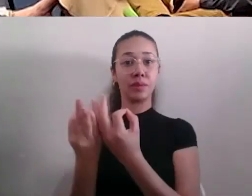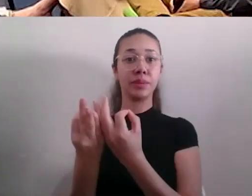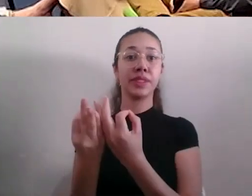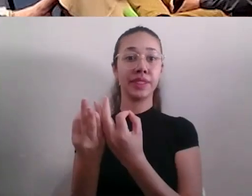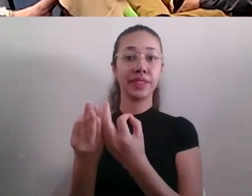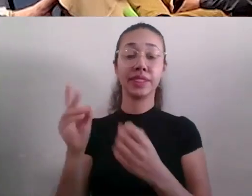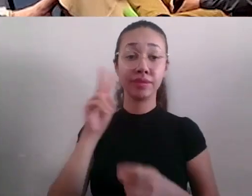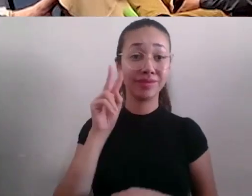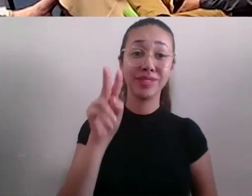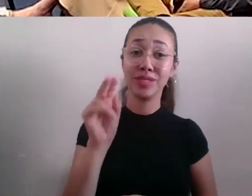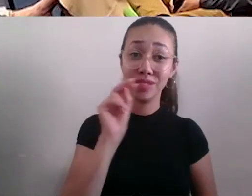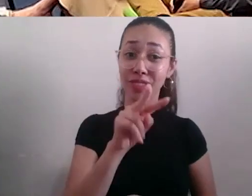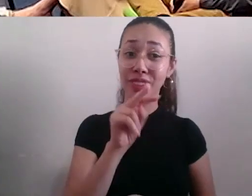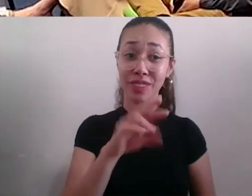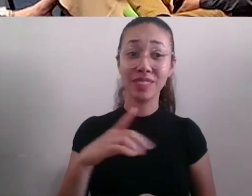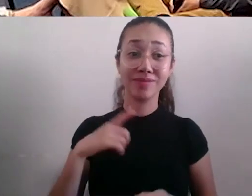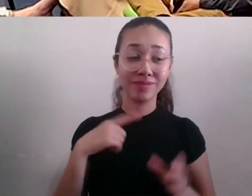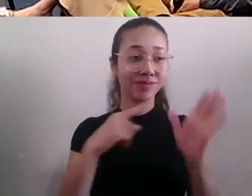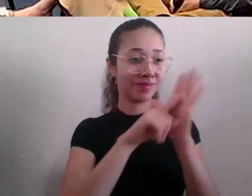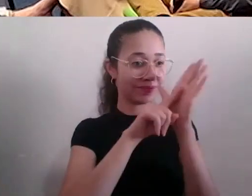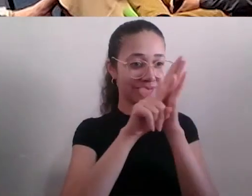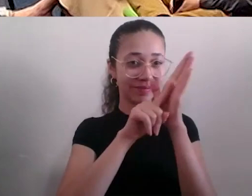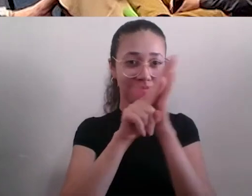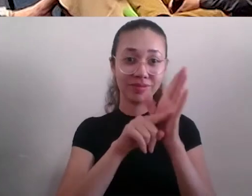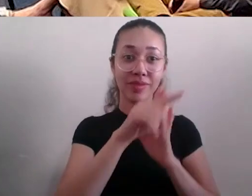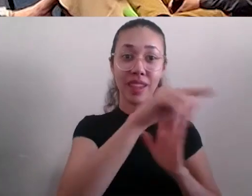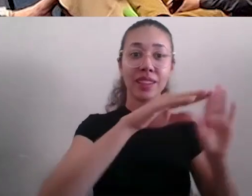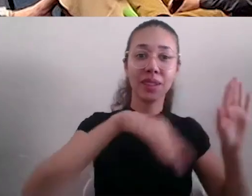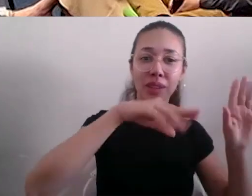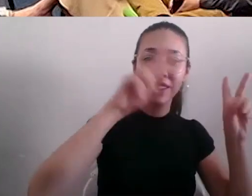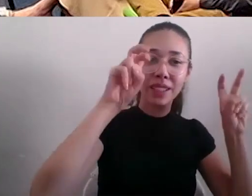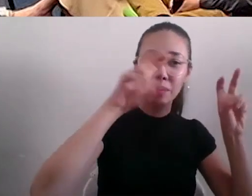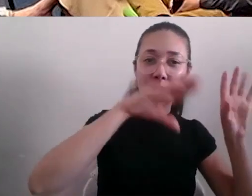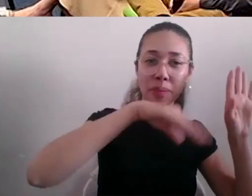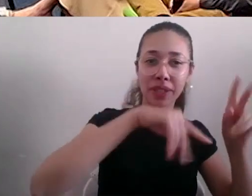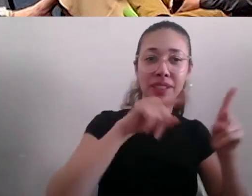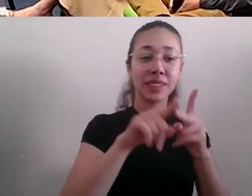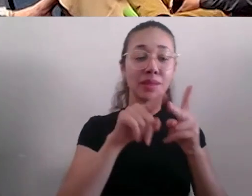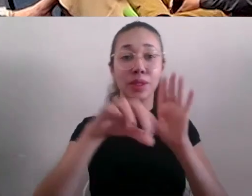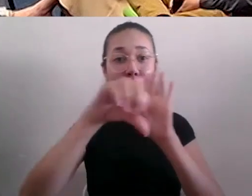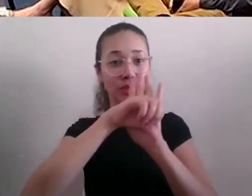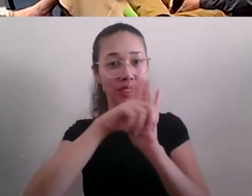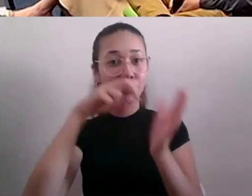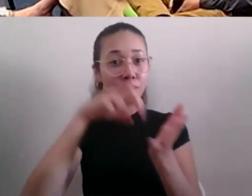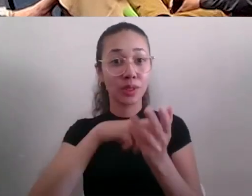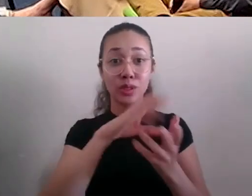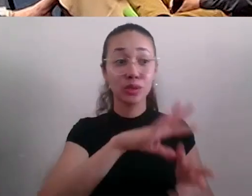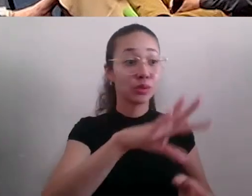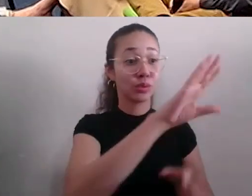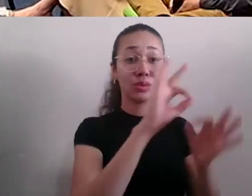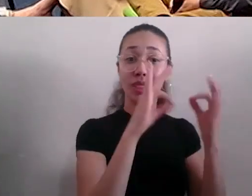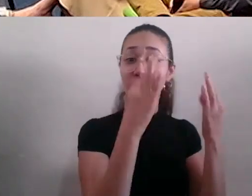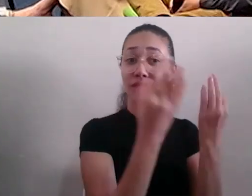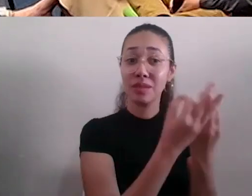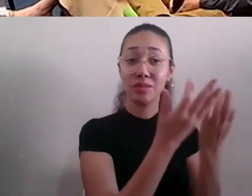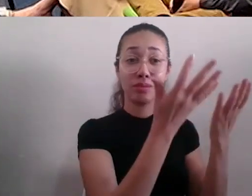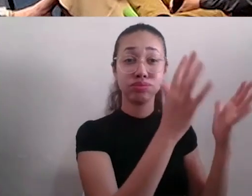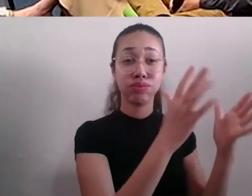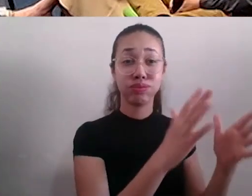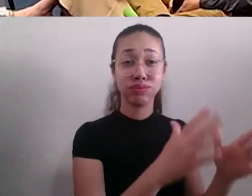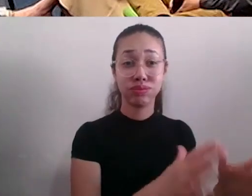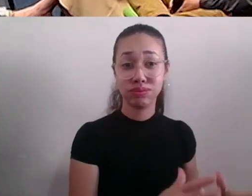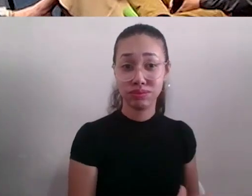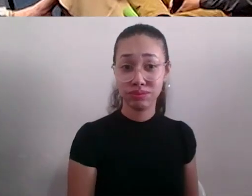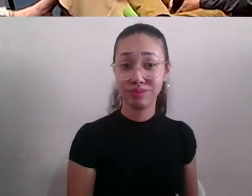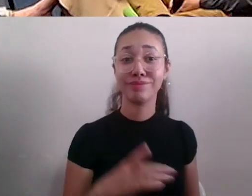nesses casos que a gente explorou no Praia e no Crime e Castigo que destrói todo mundo em volta. Eu acho que isso é uma coisa que as pessoas